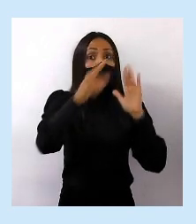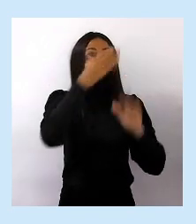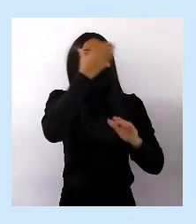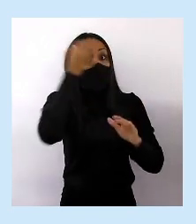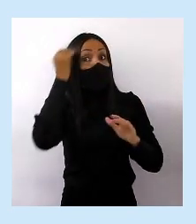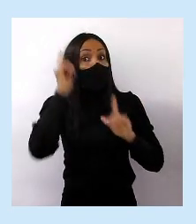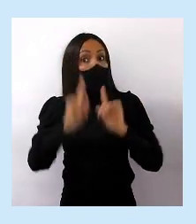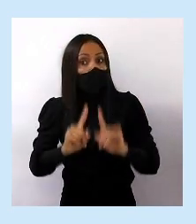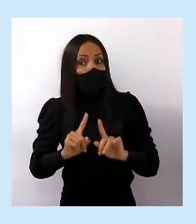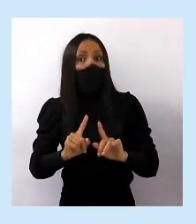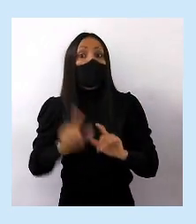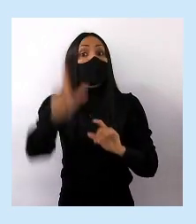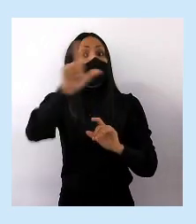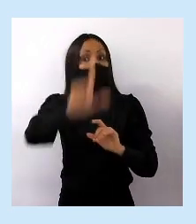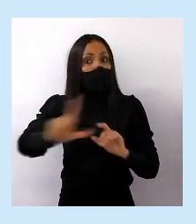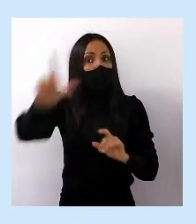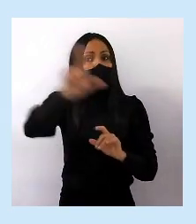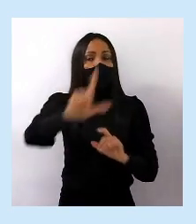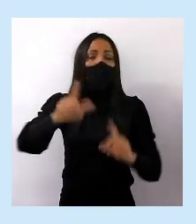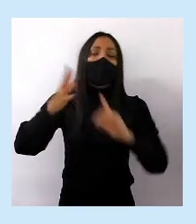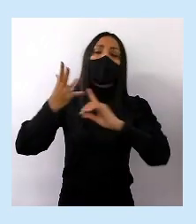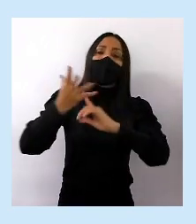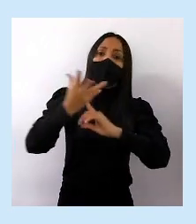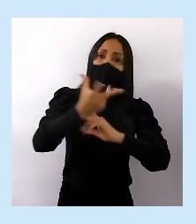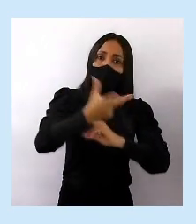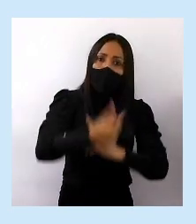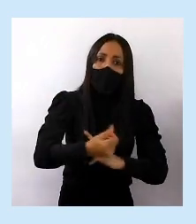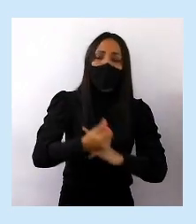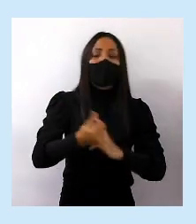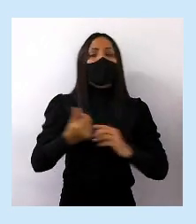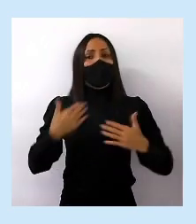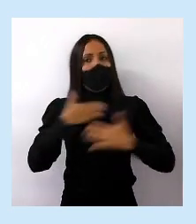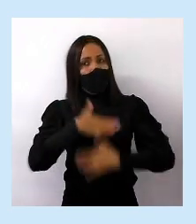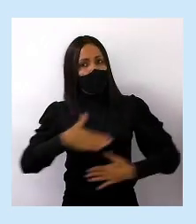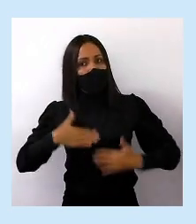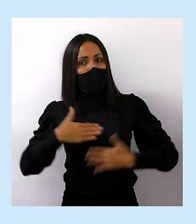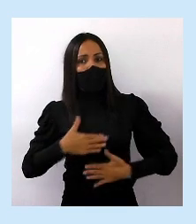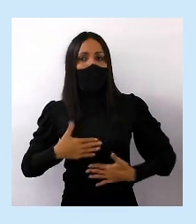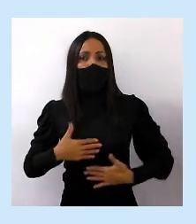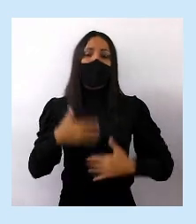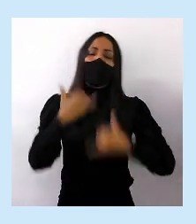esqueçam, literatura é arte, é alegria, é prazer, é